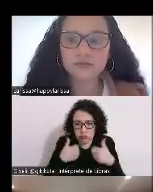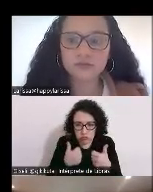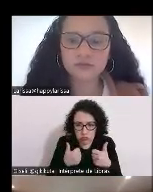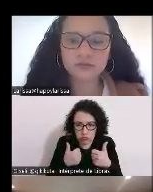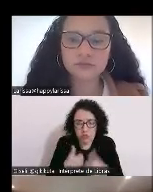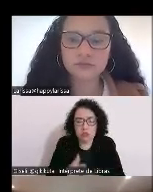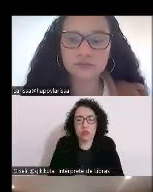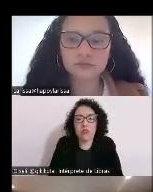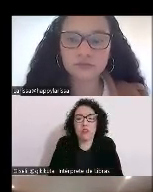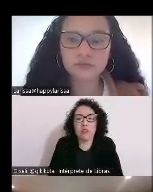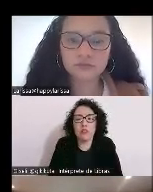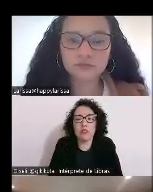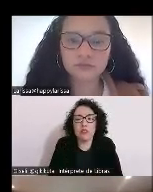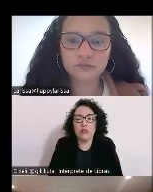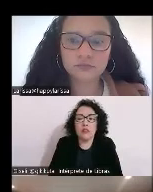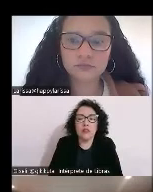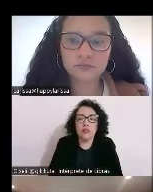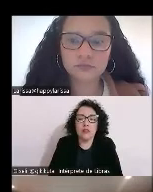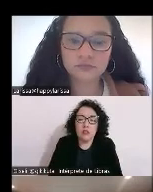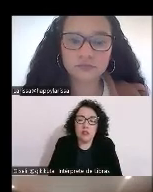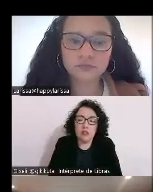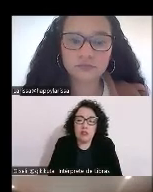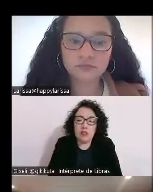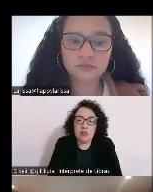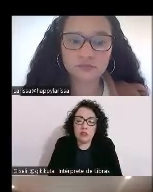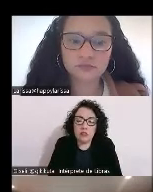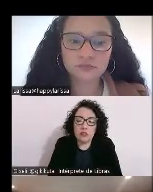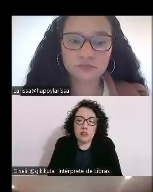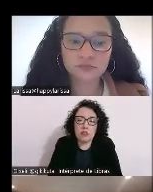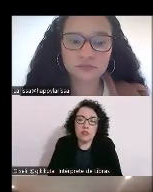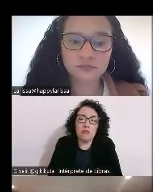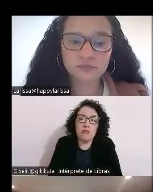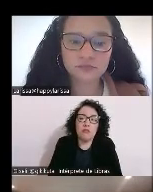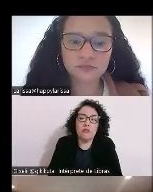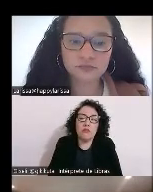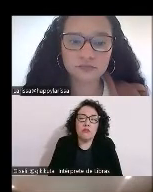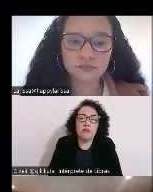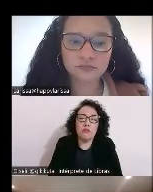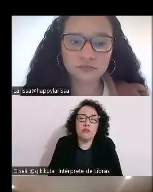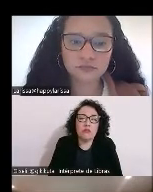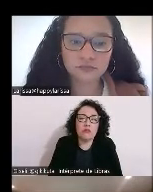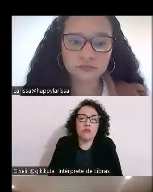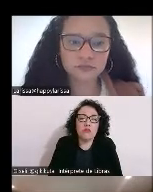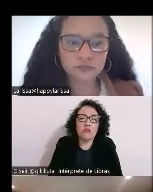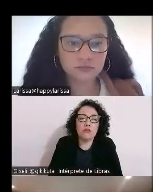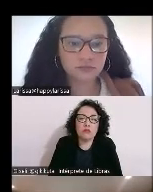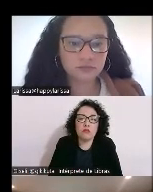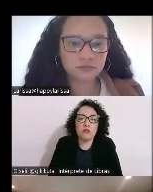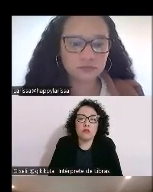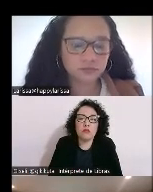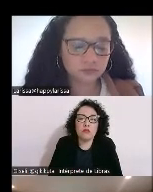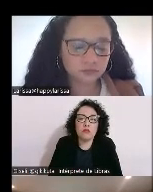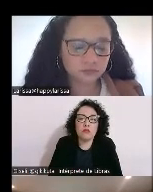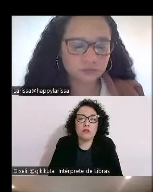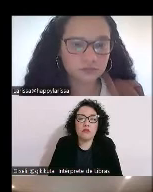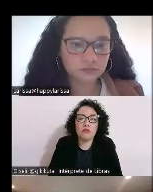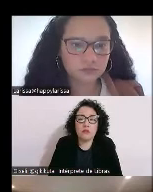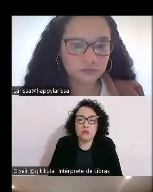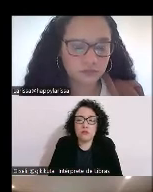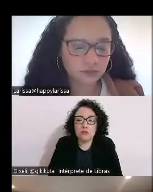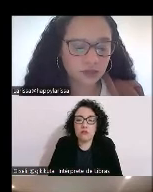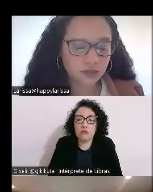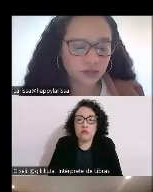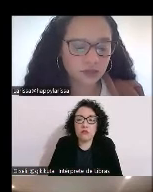These three service delivery components are brought to bear on three school structures, which you see on the